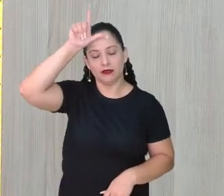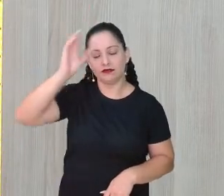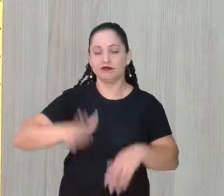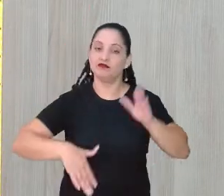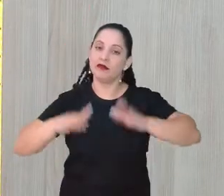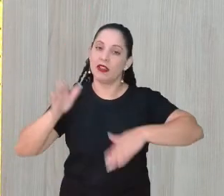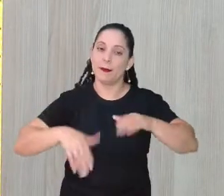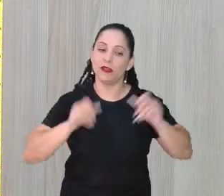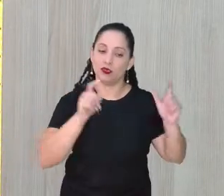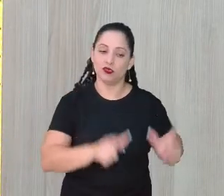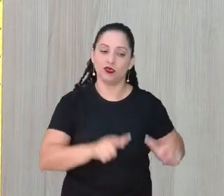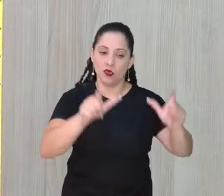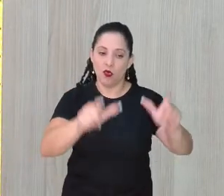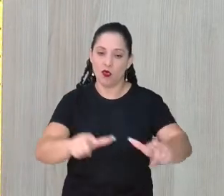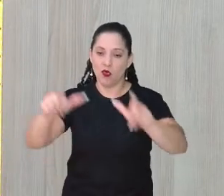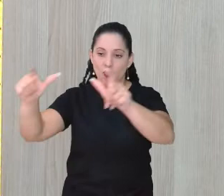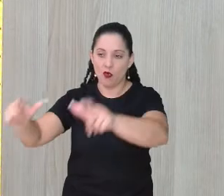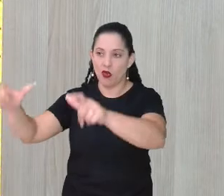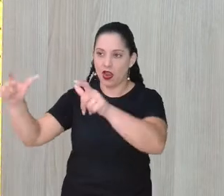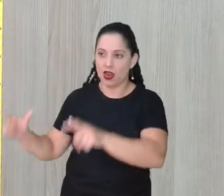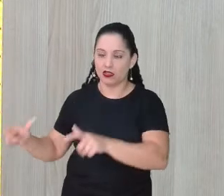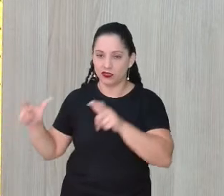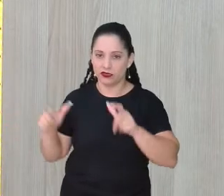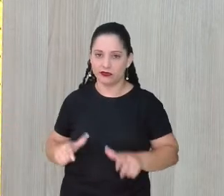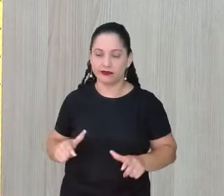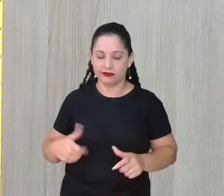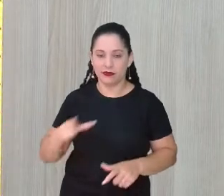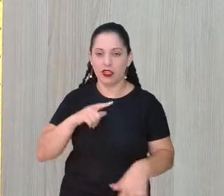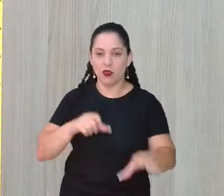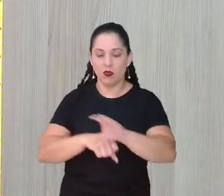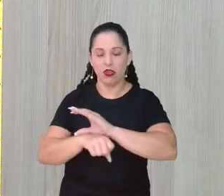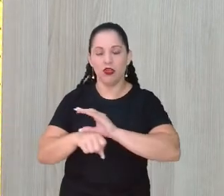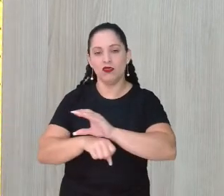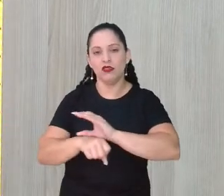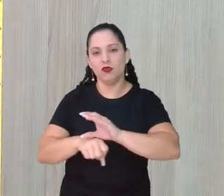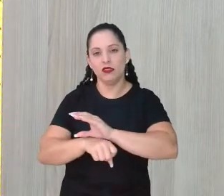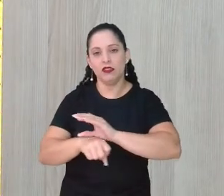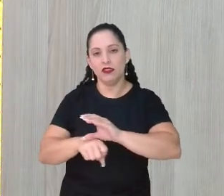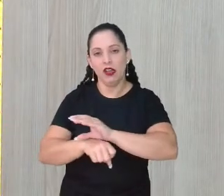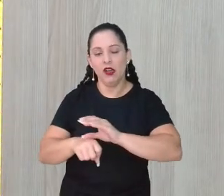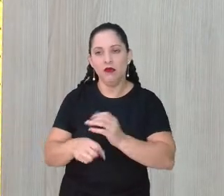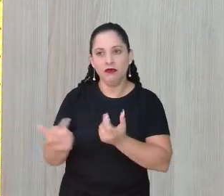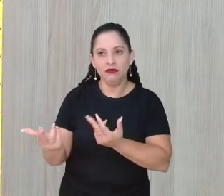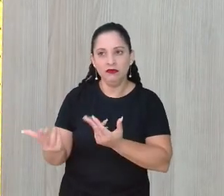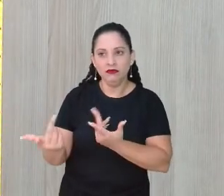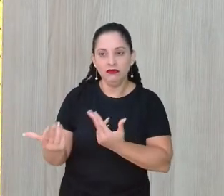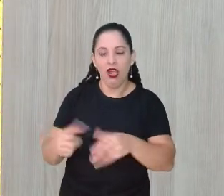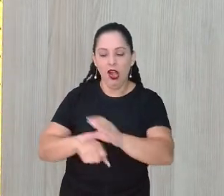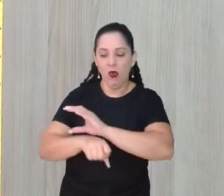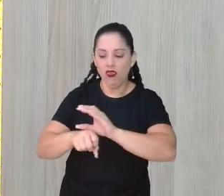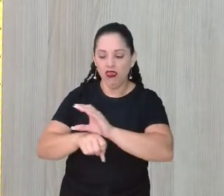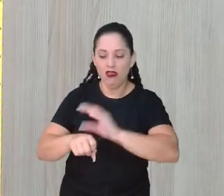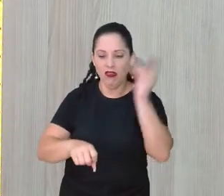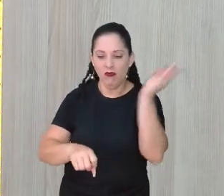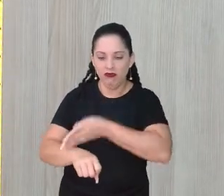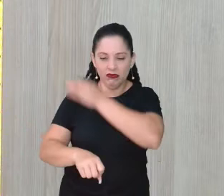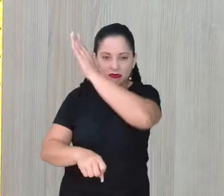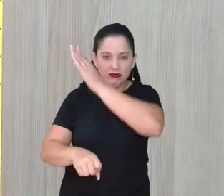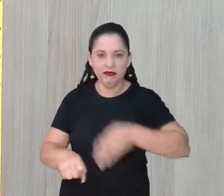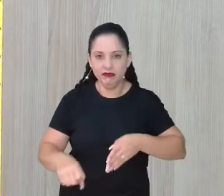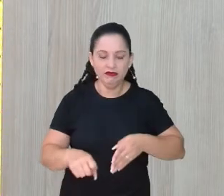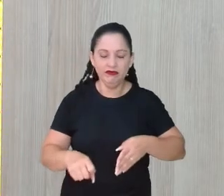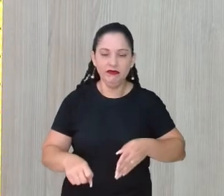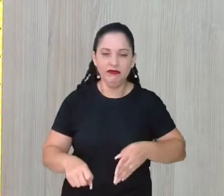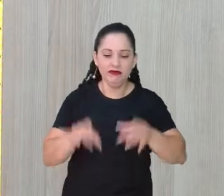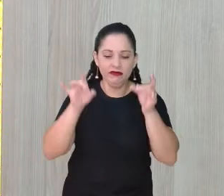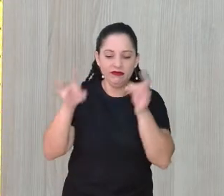dos locais, por exemplo, né, se o local tem uma constituição, é como se ele rasgasse aquela constituição, ele vai estar